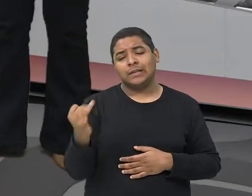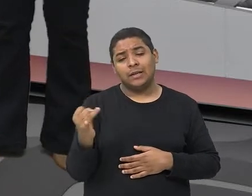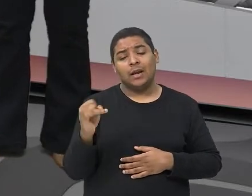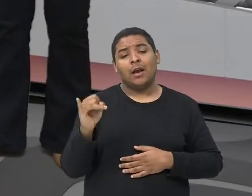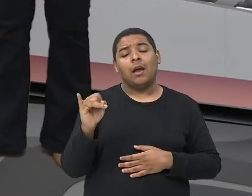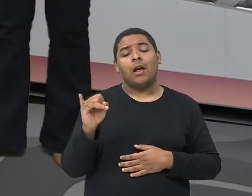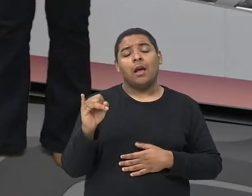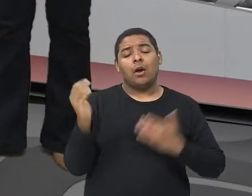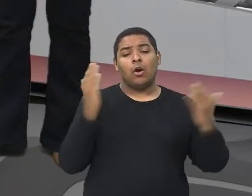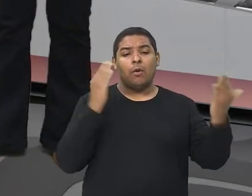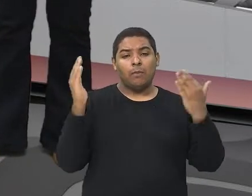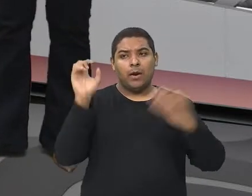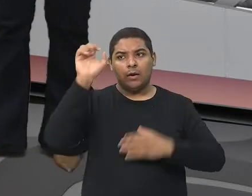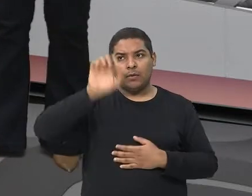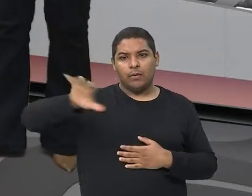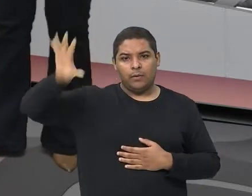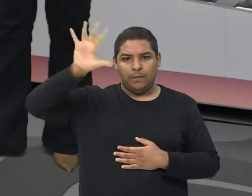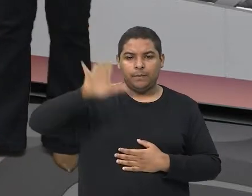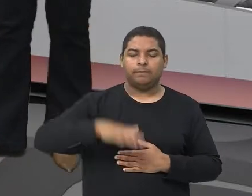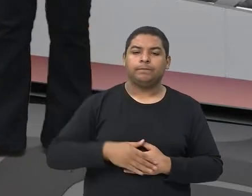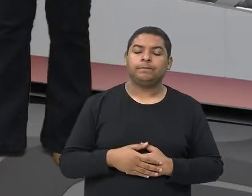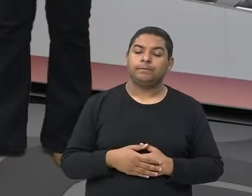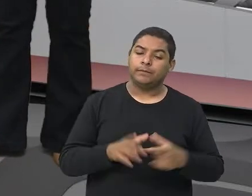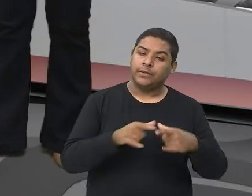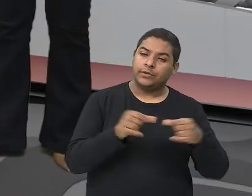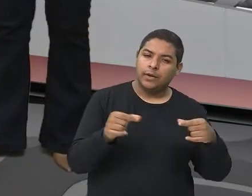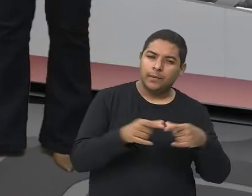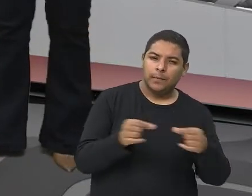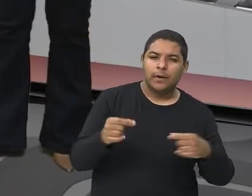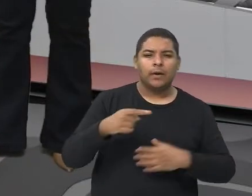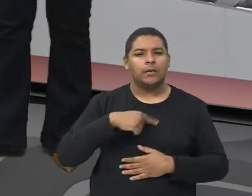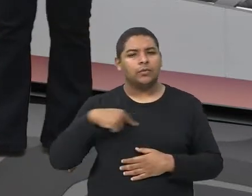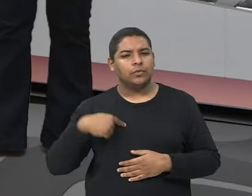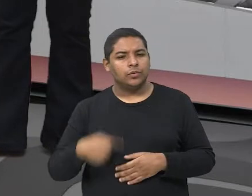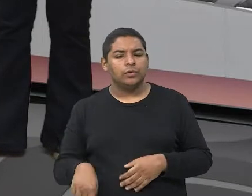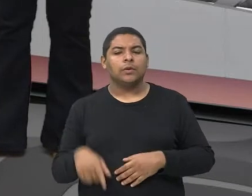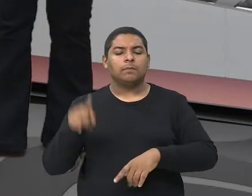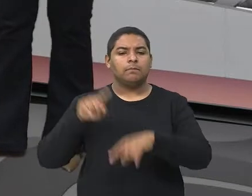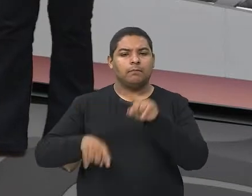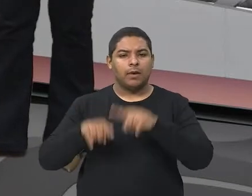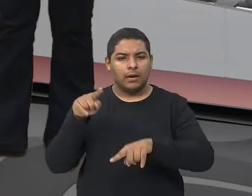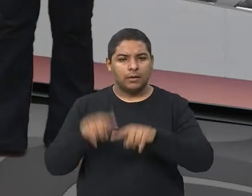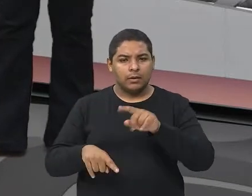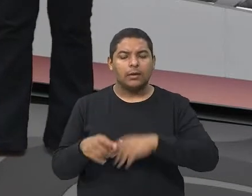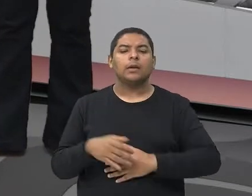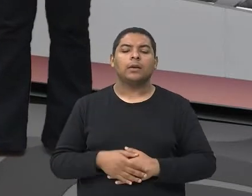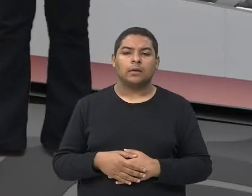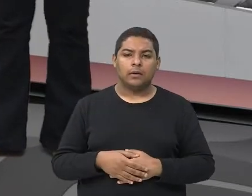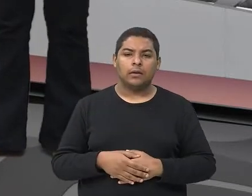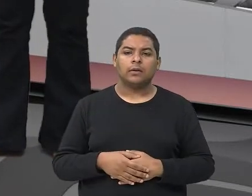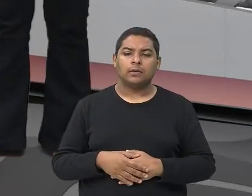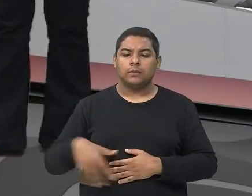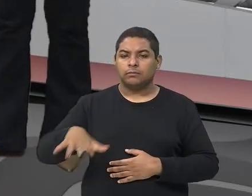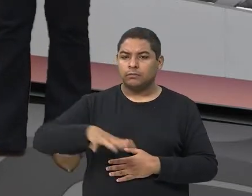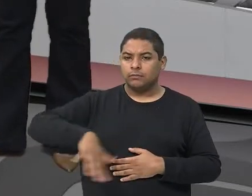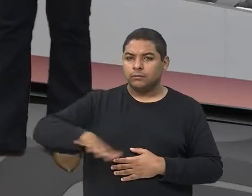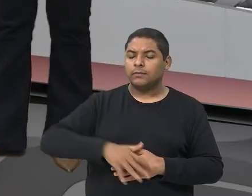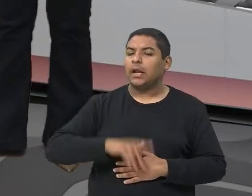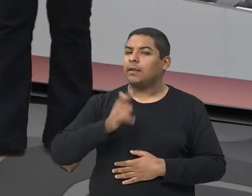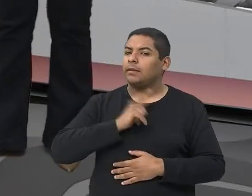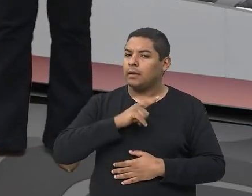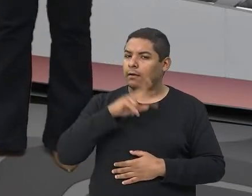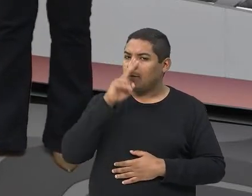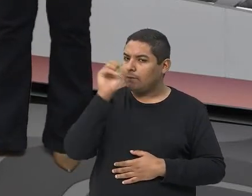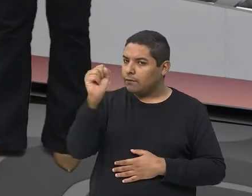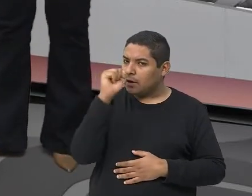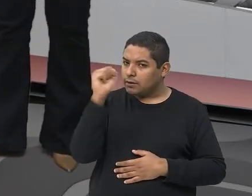a demanda aí do Japão e da China, né, por matérias-primas agrícolas e minerais, tem